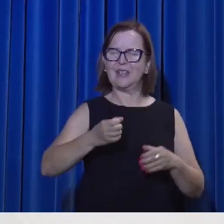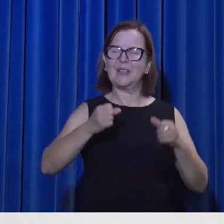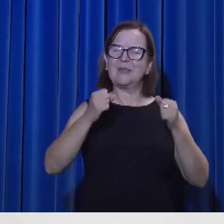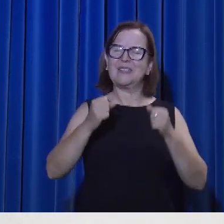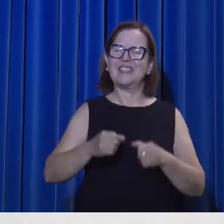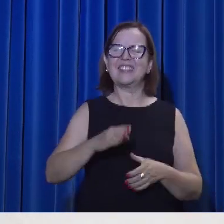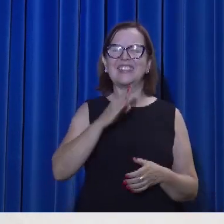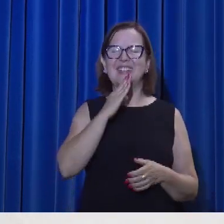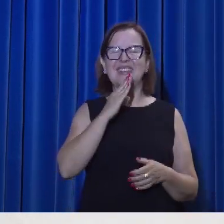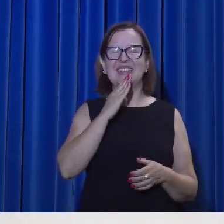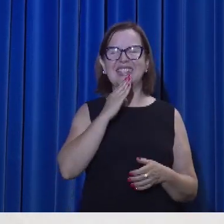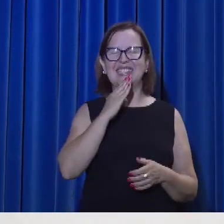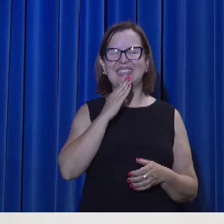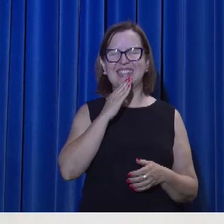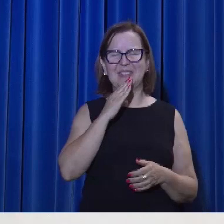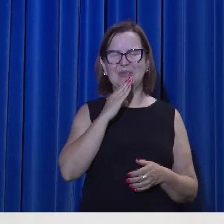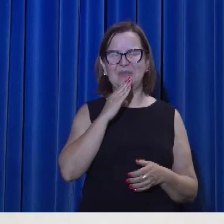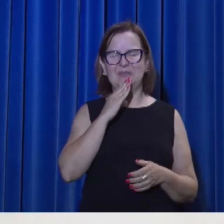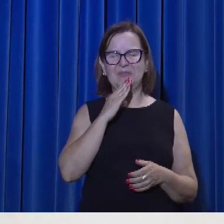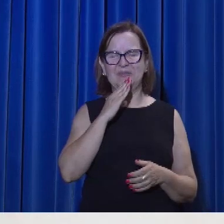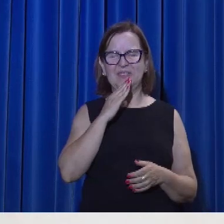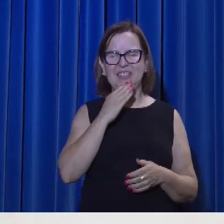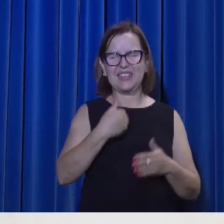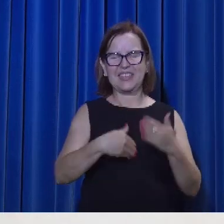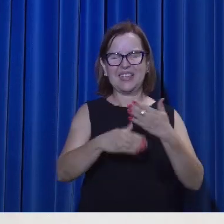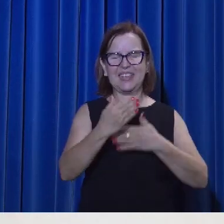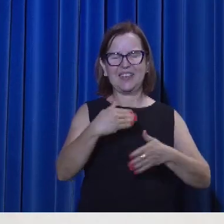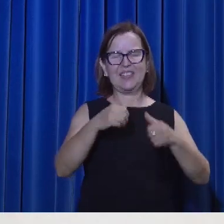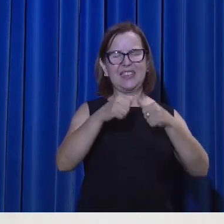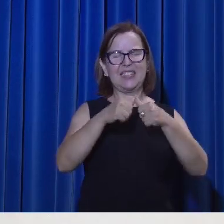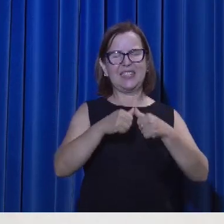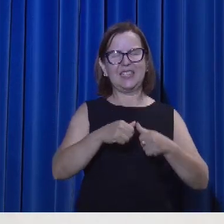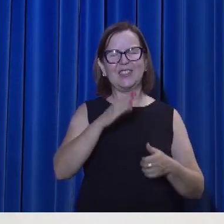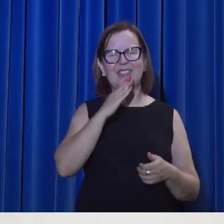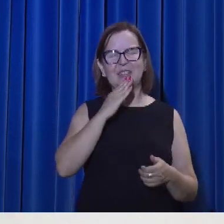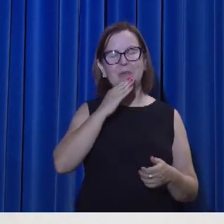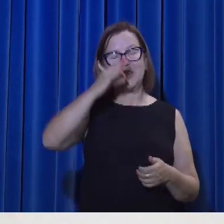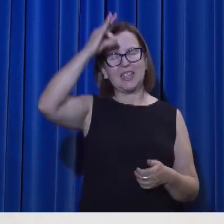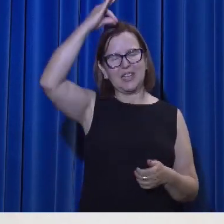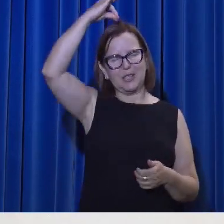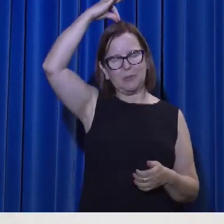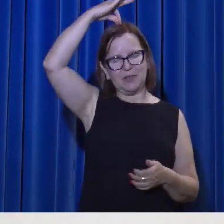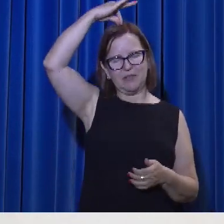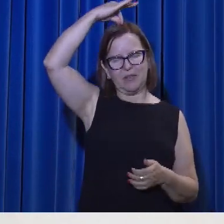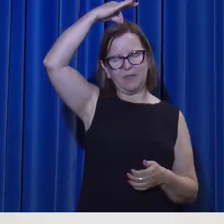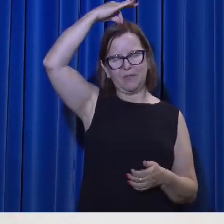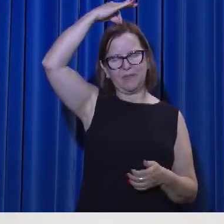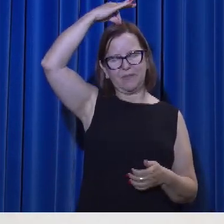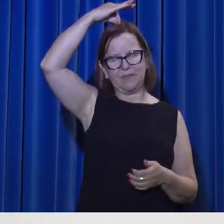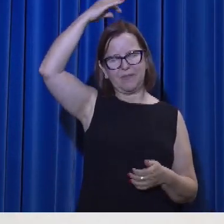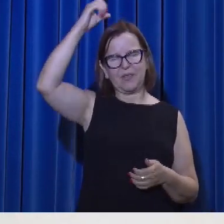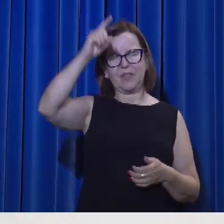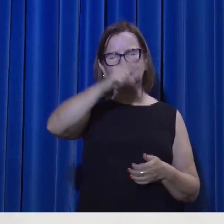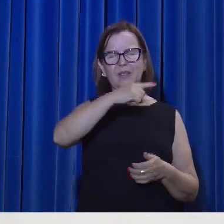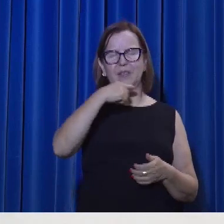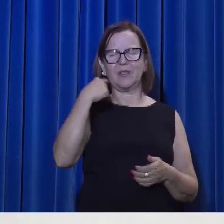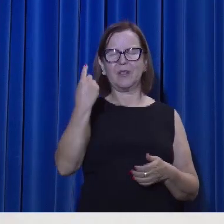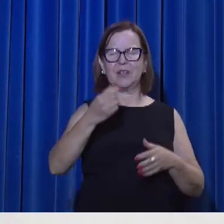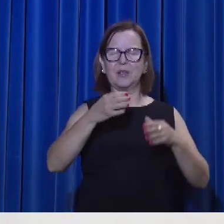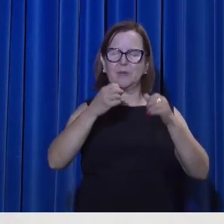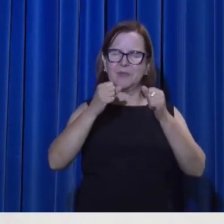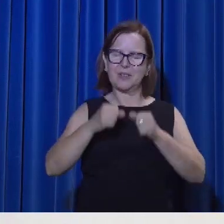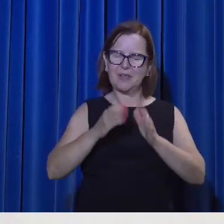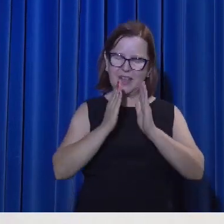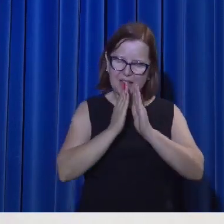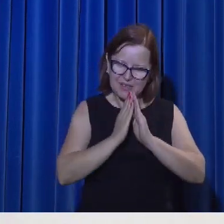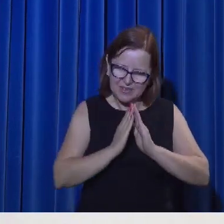conhecê-lo, e mediante esse conhecimento espiritual, nós possamos adorá-lo com a adoração